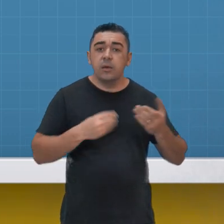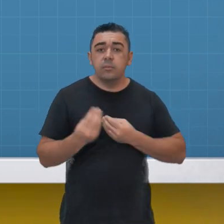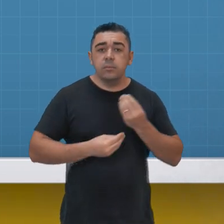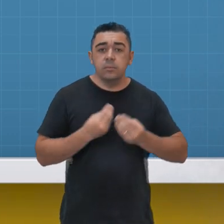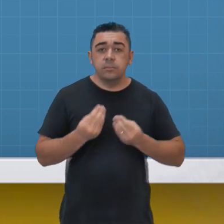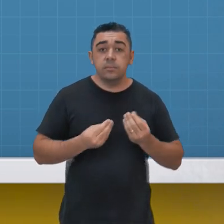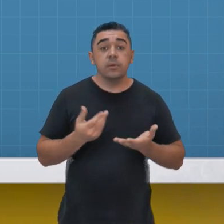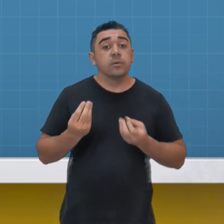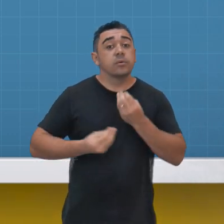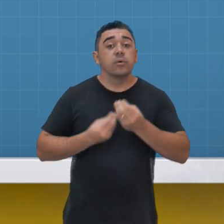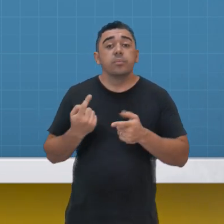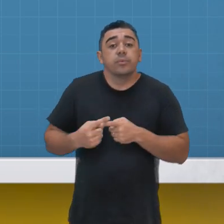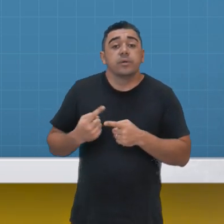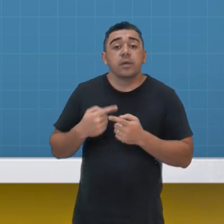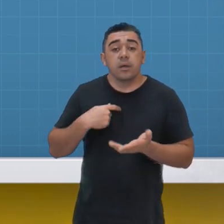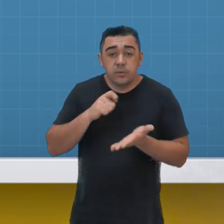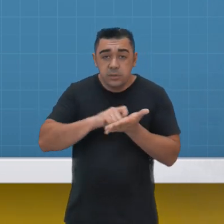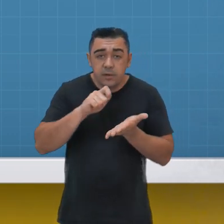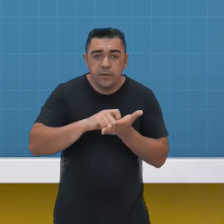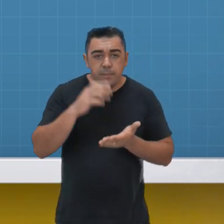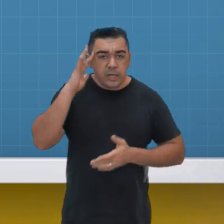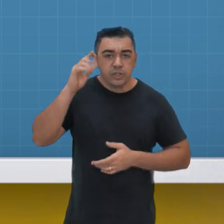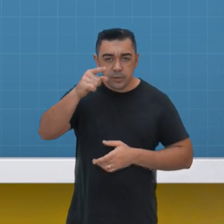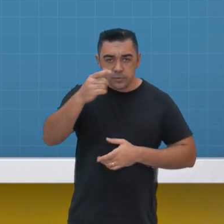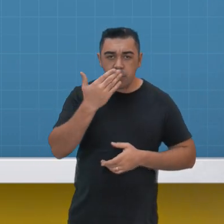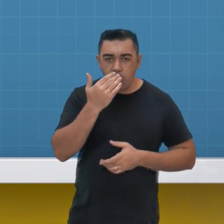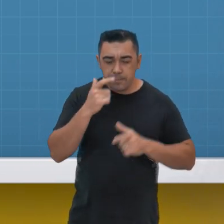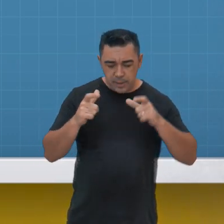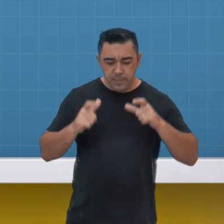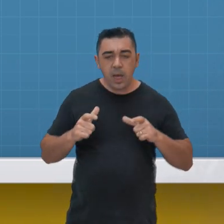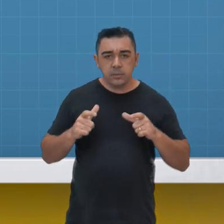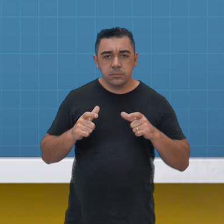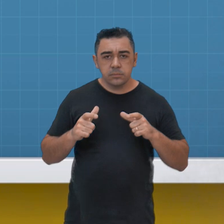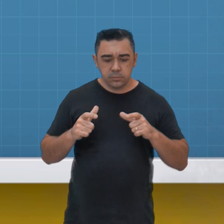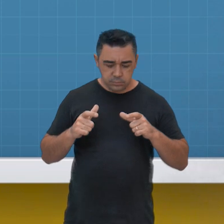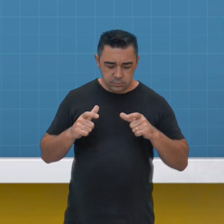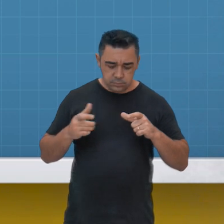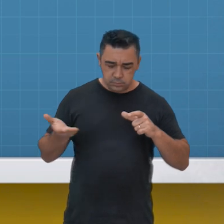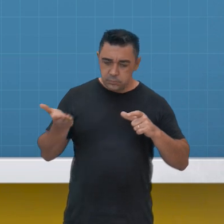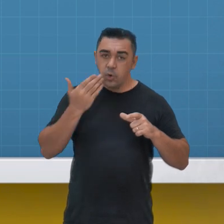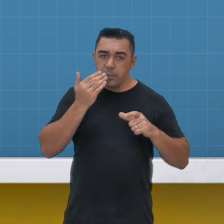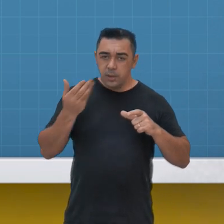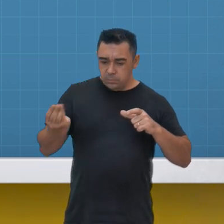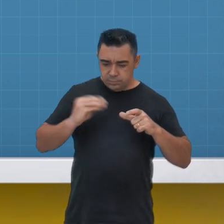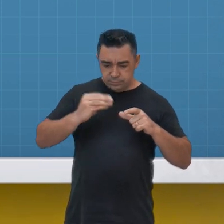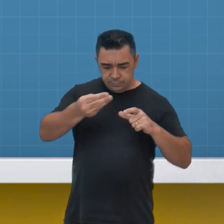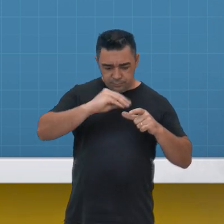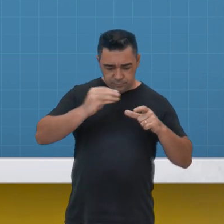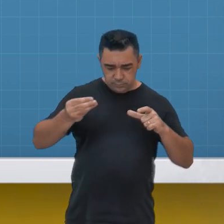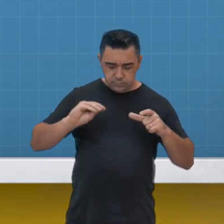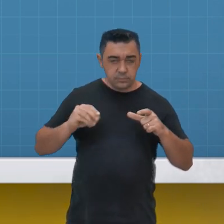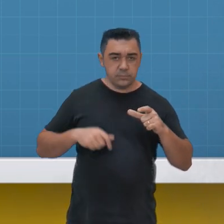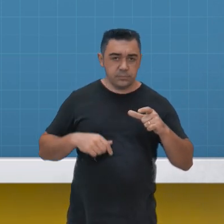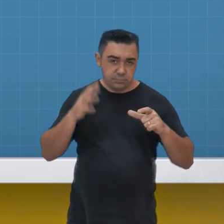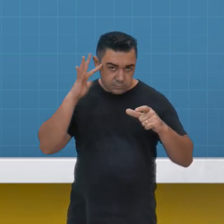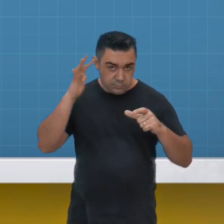imagina. Para que serve um prato? Ah, professora, para pôr comida?